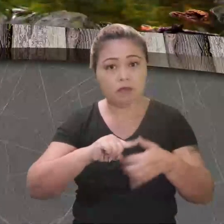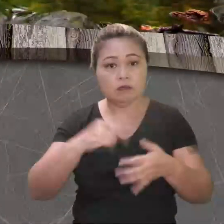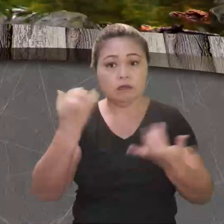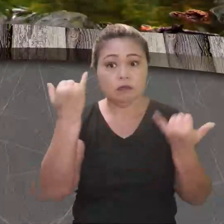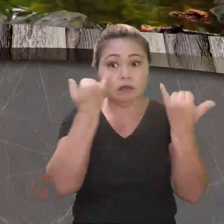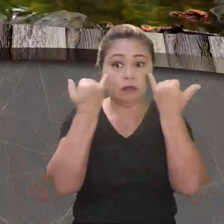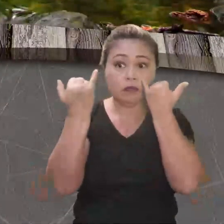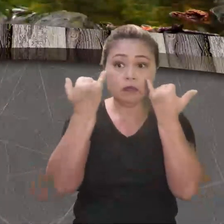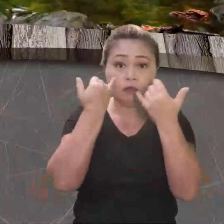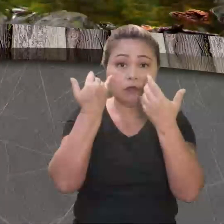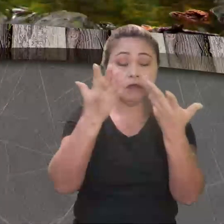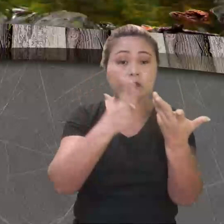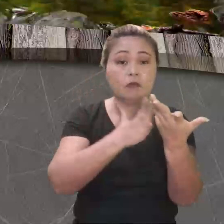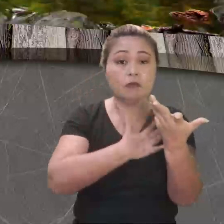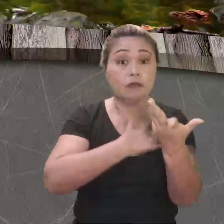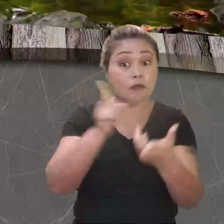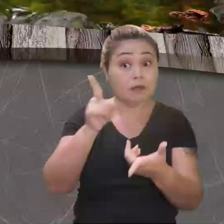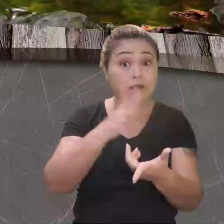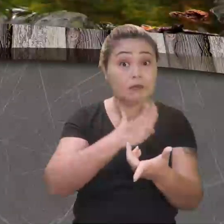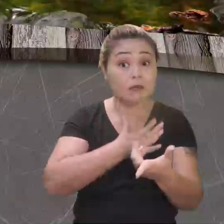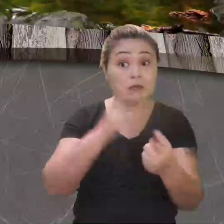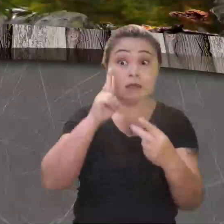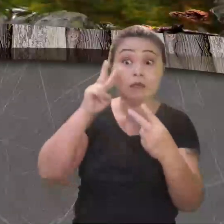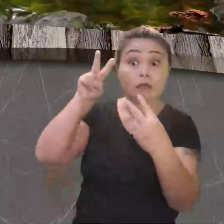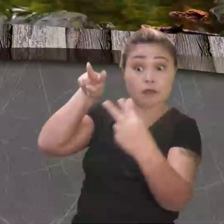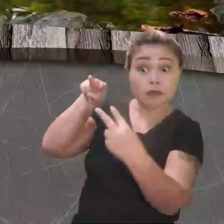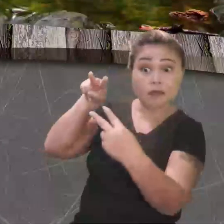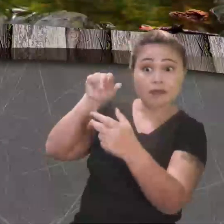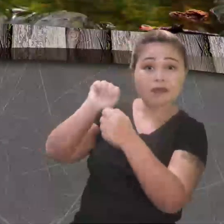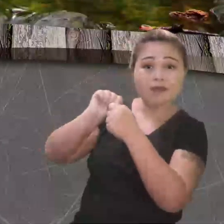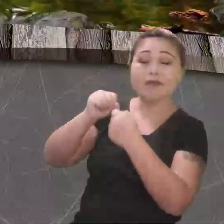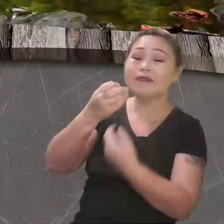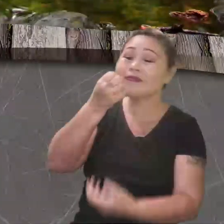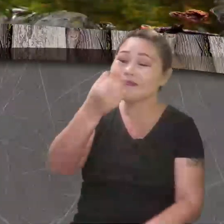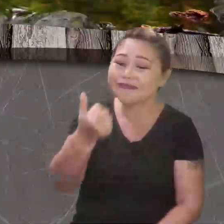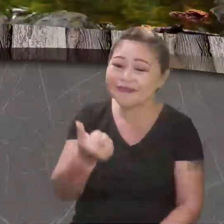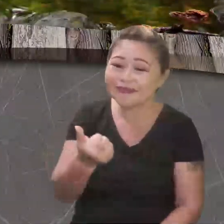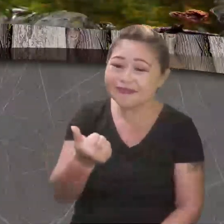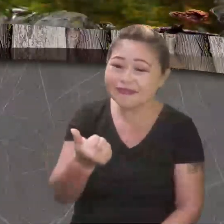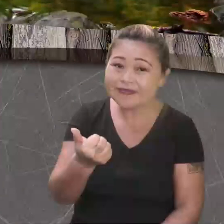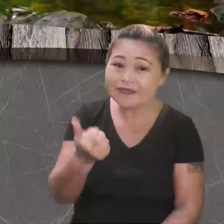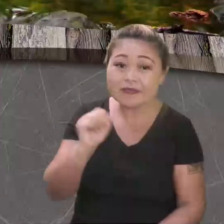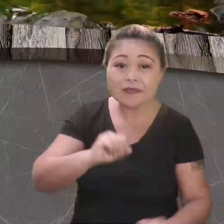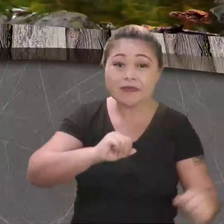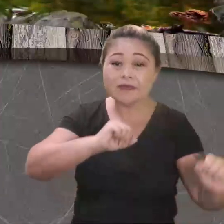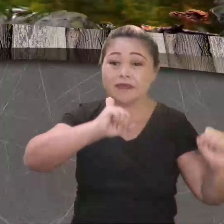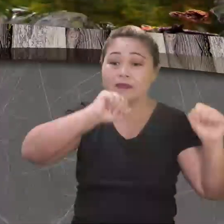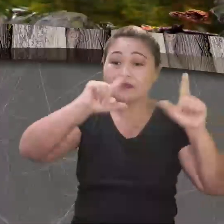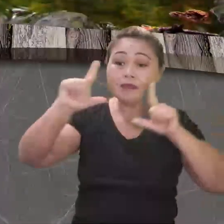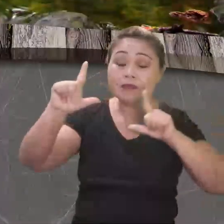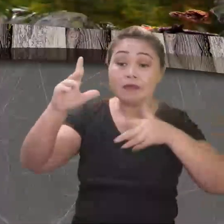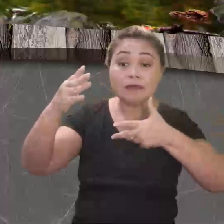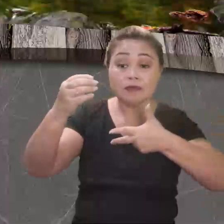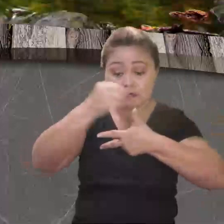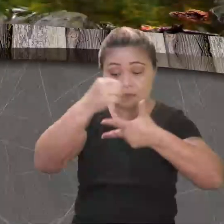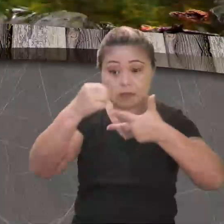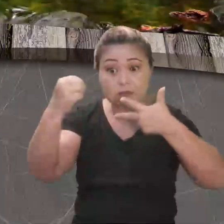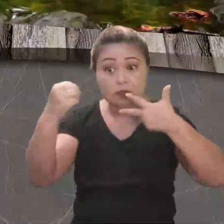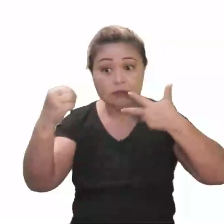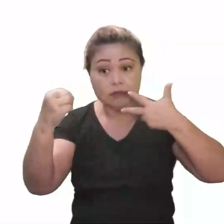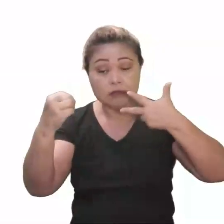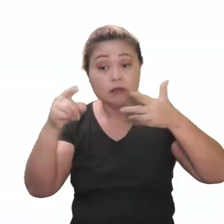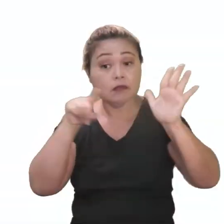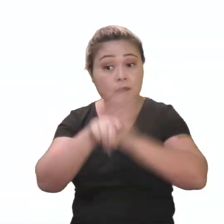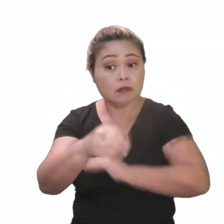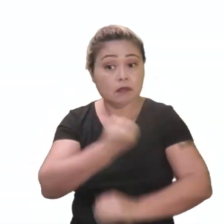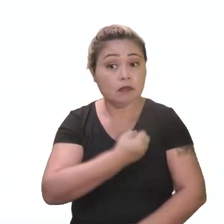Aí, você gosta de mim, né? Você gosta de estar olhando para mim. Muito bem. Agora, vamos jogar lá a questão do Enem? Questão